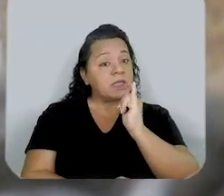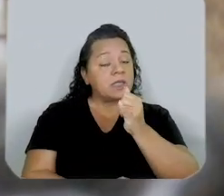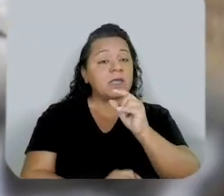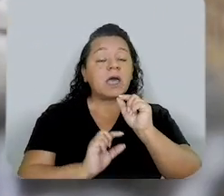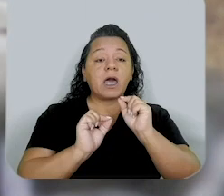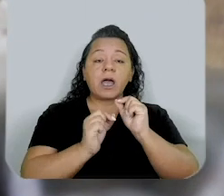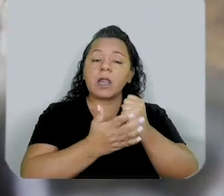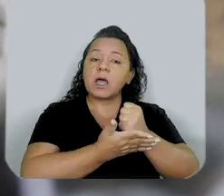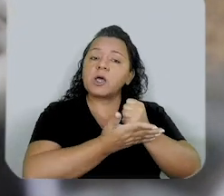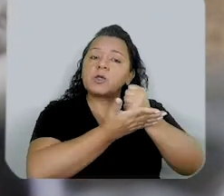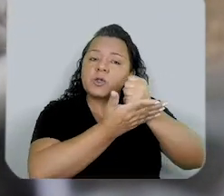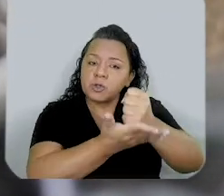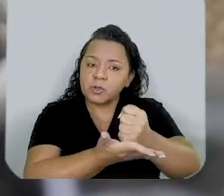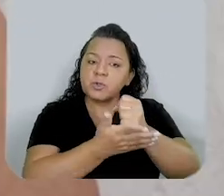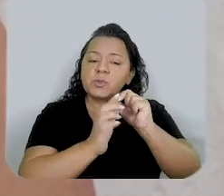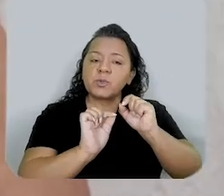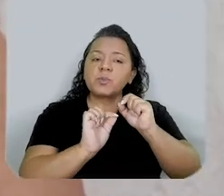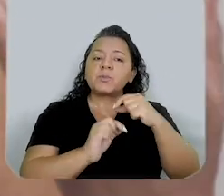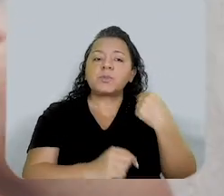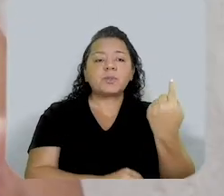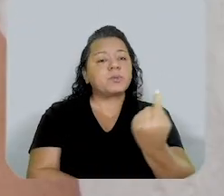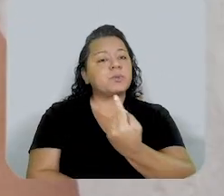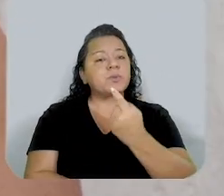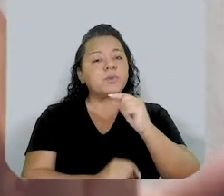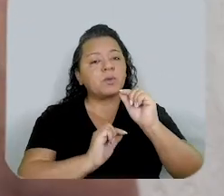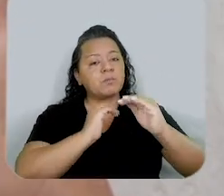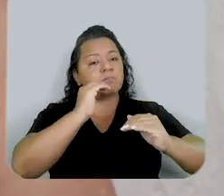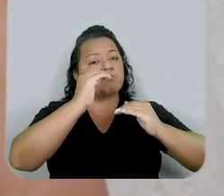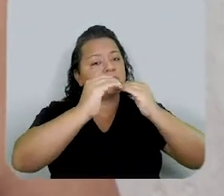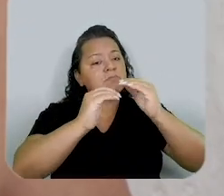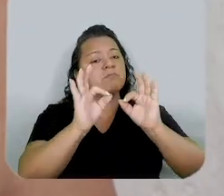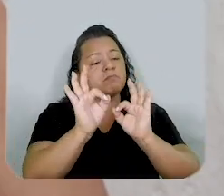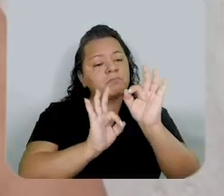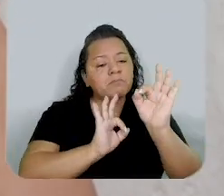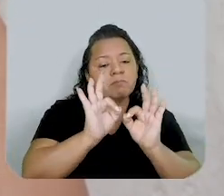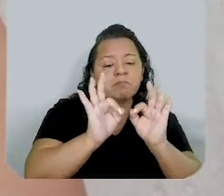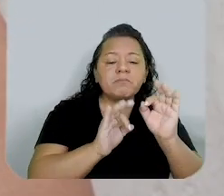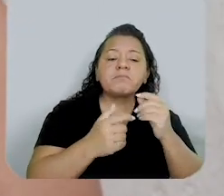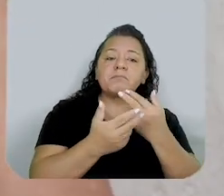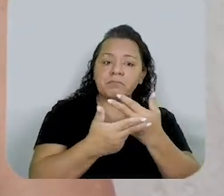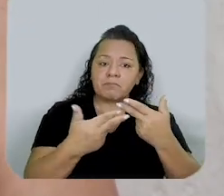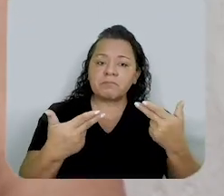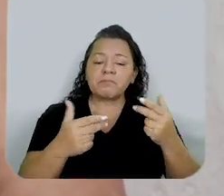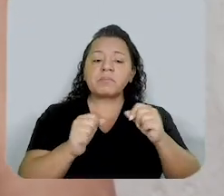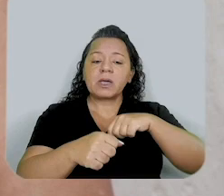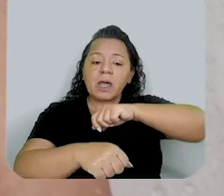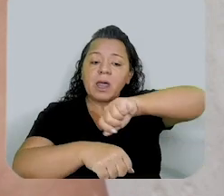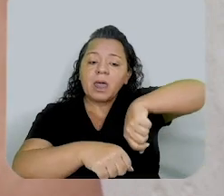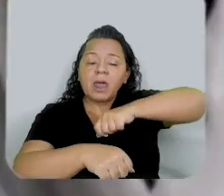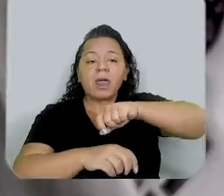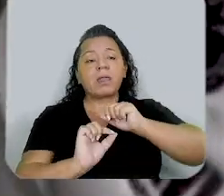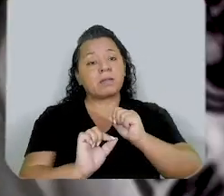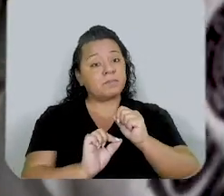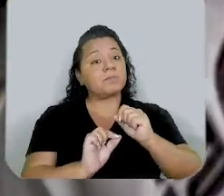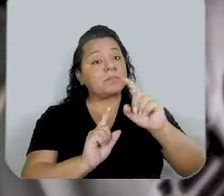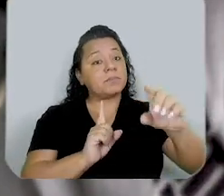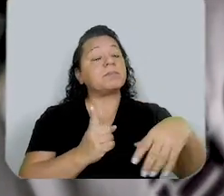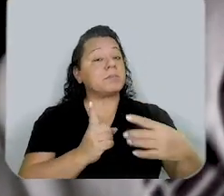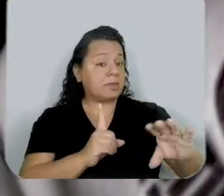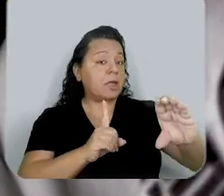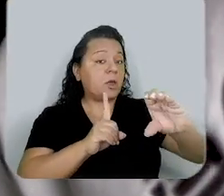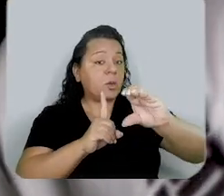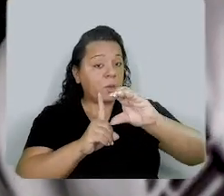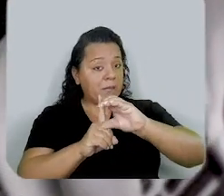temos hoje, essa cozinha. O cliente vem aqui, ele se alimenta, né, da comida do biatu, que